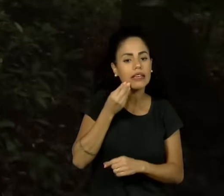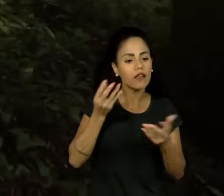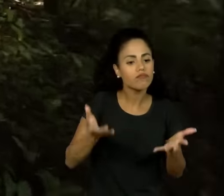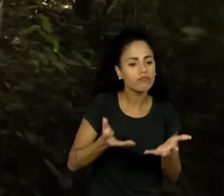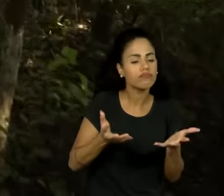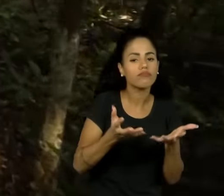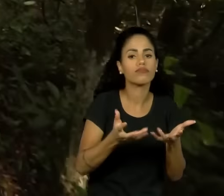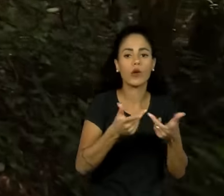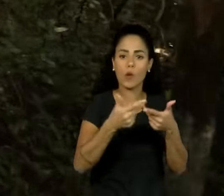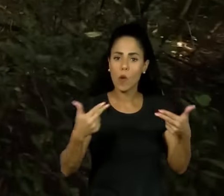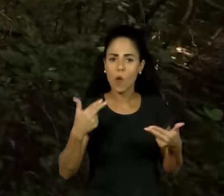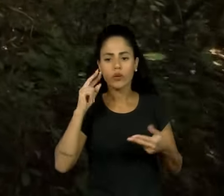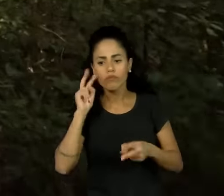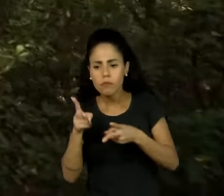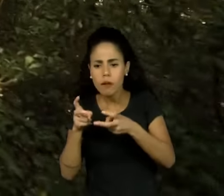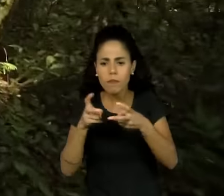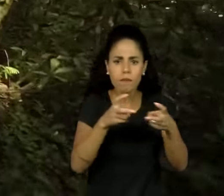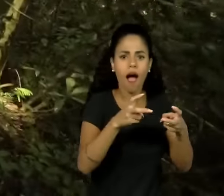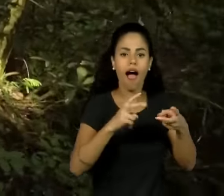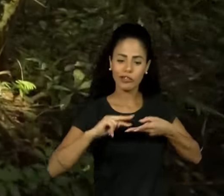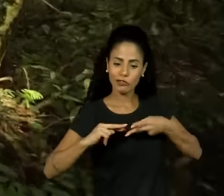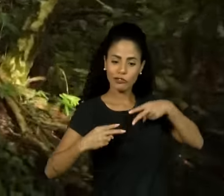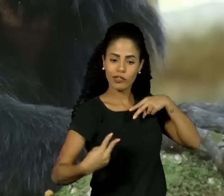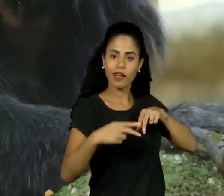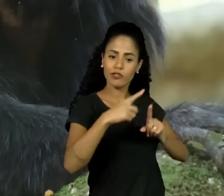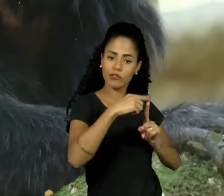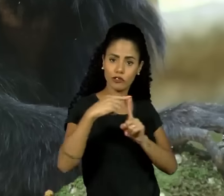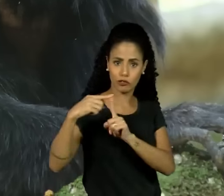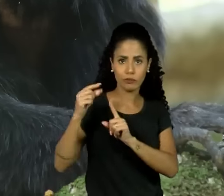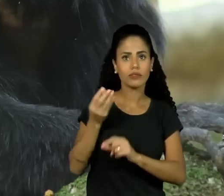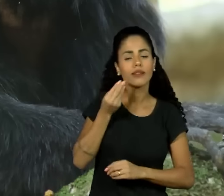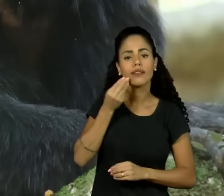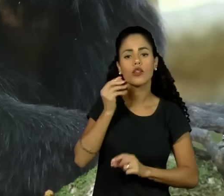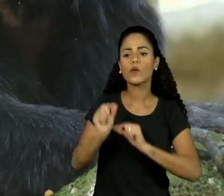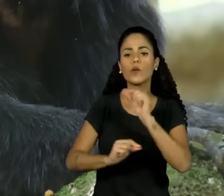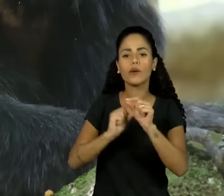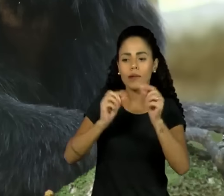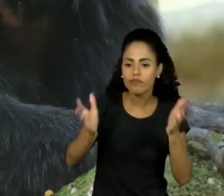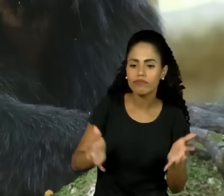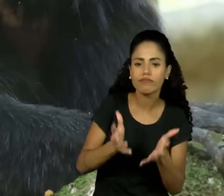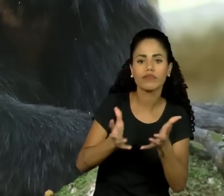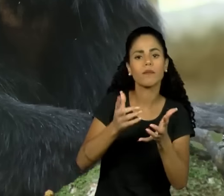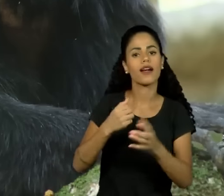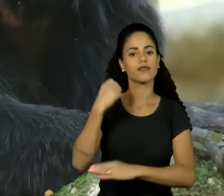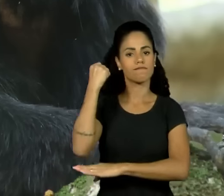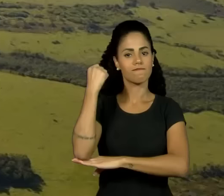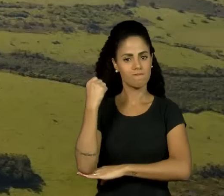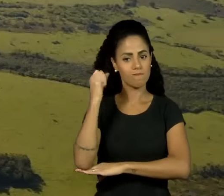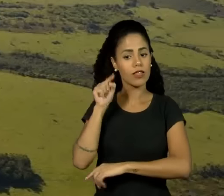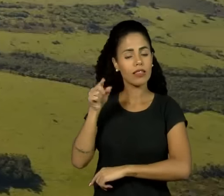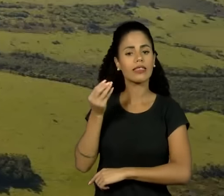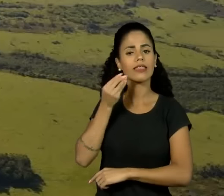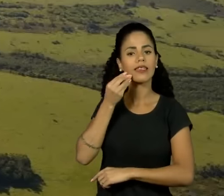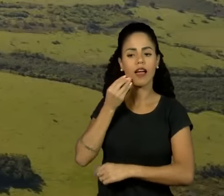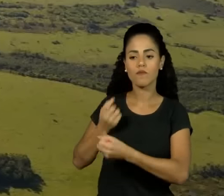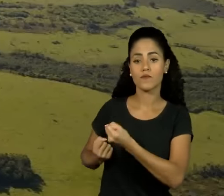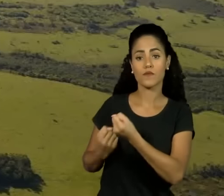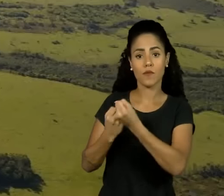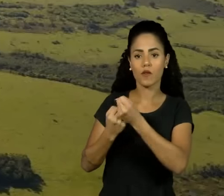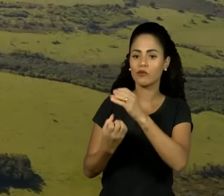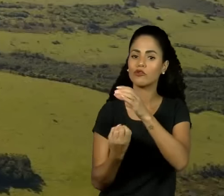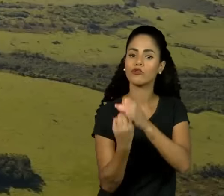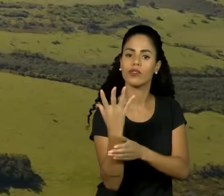troca genética entre populações de diferentes fragmentos para tornar os animais mais resistentes. No apoio à criação